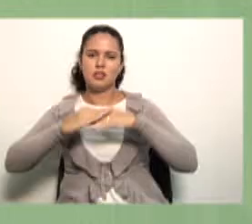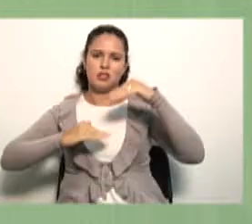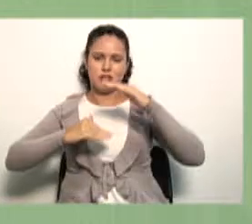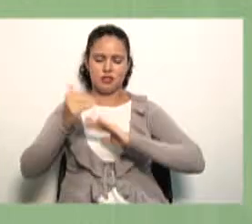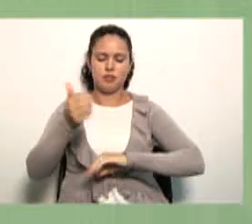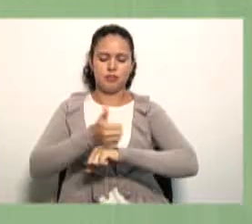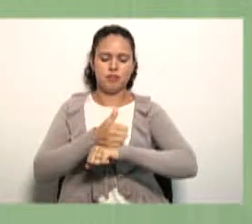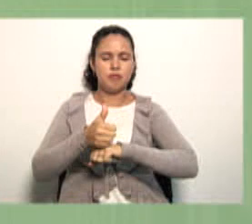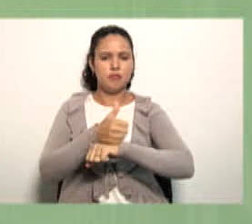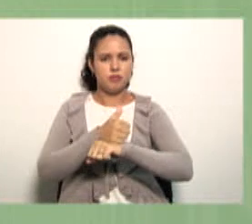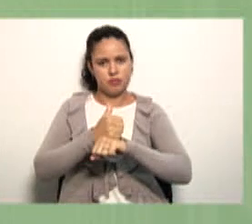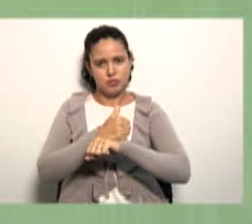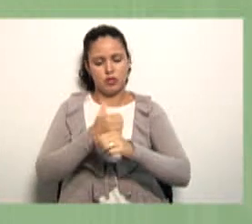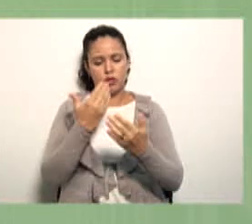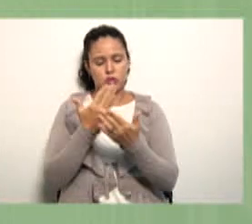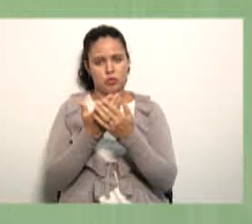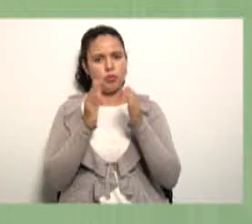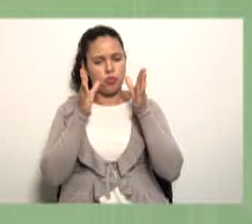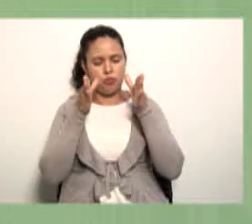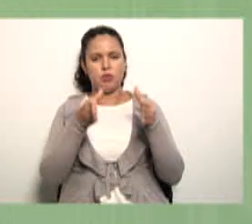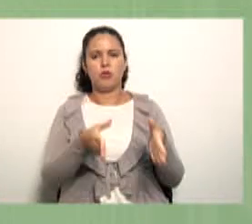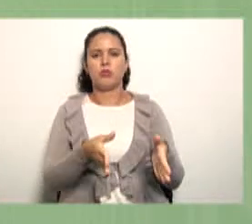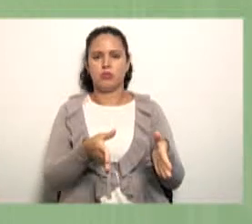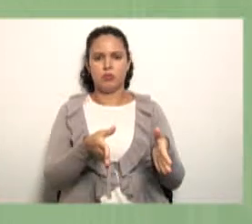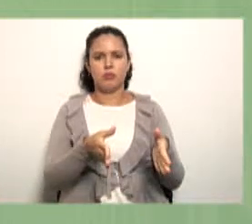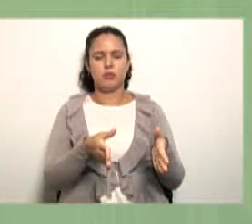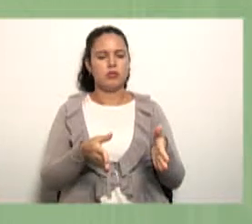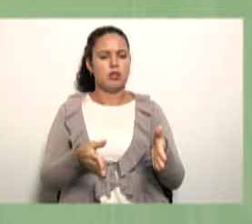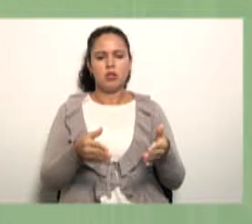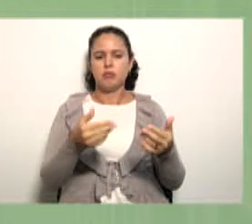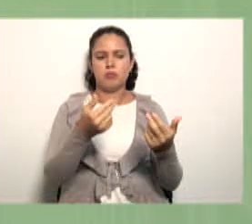coisa que irá satisfazer as necessidades humanas.